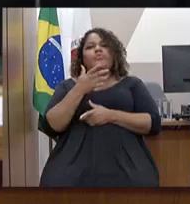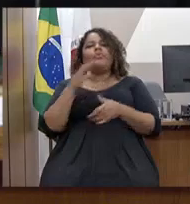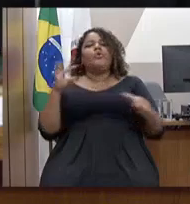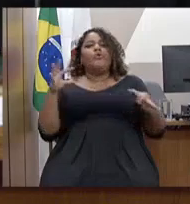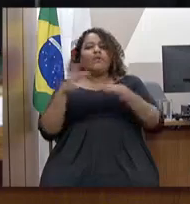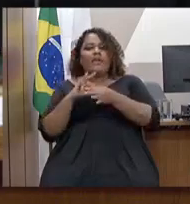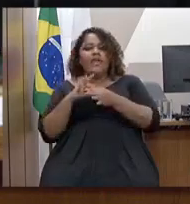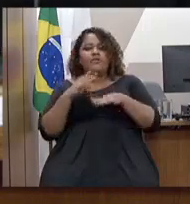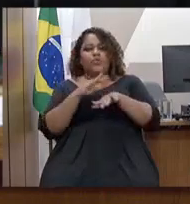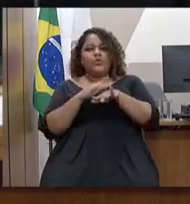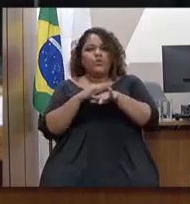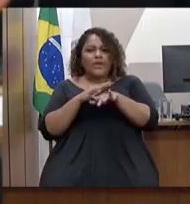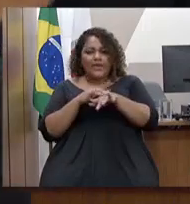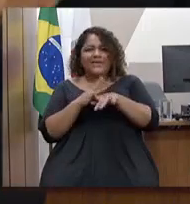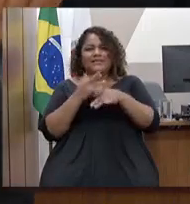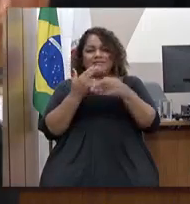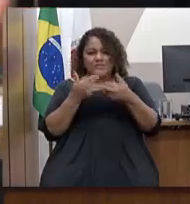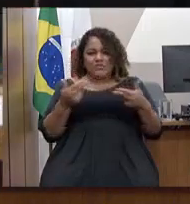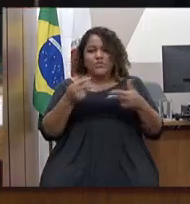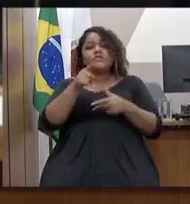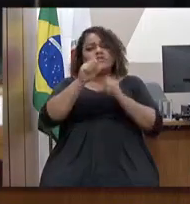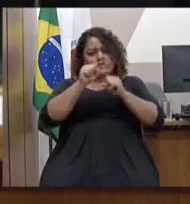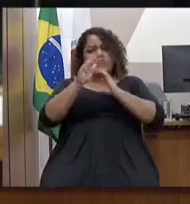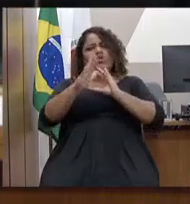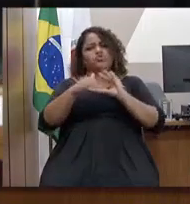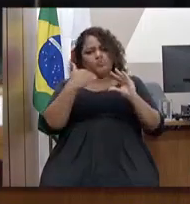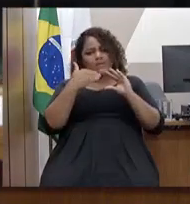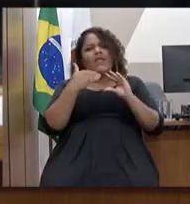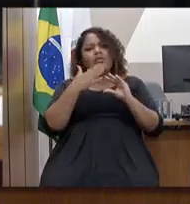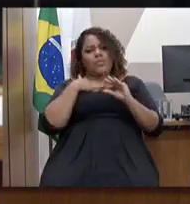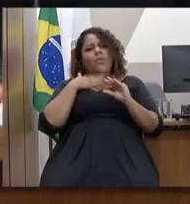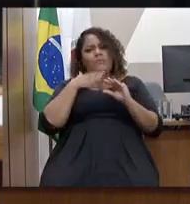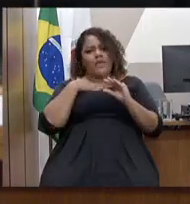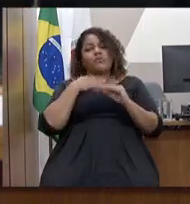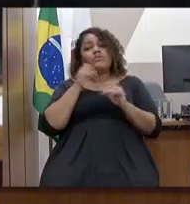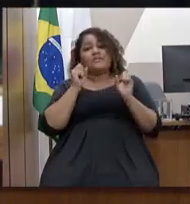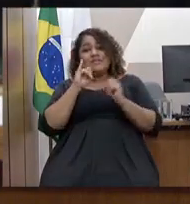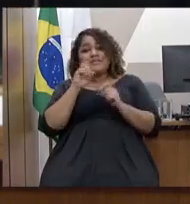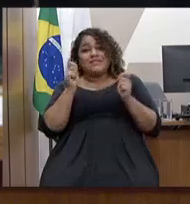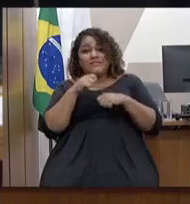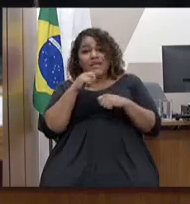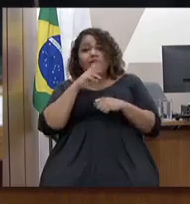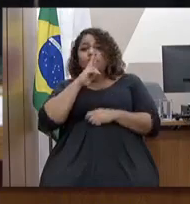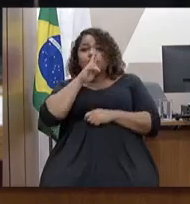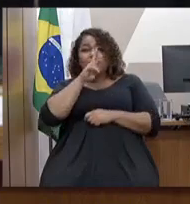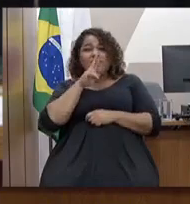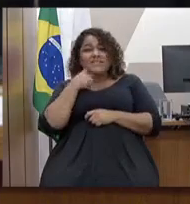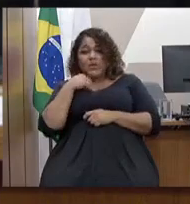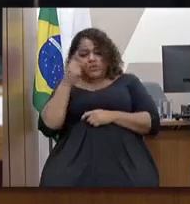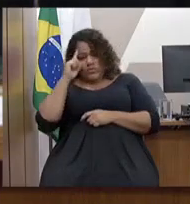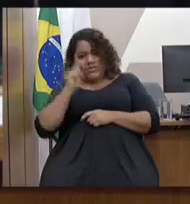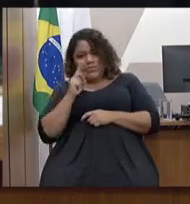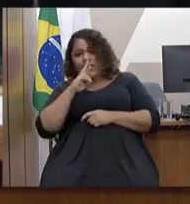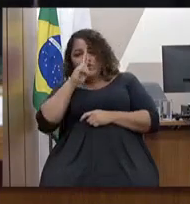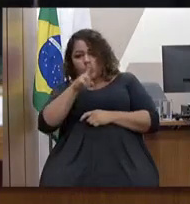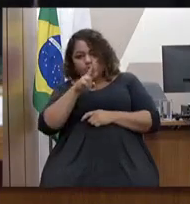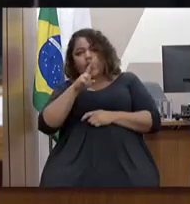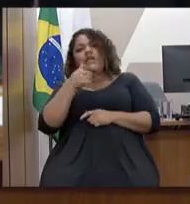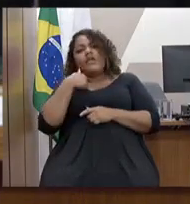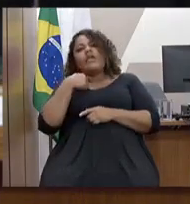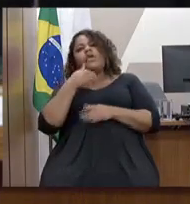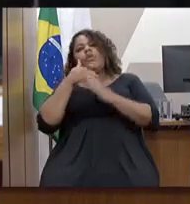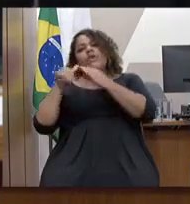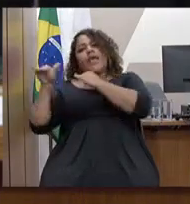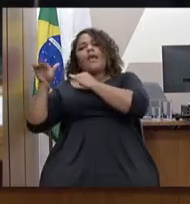por exemplo isso vocês podem escrever no meu e-mail se eu puder responder encaminho para você a consulta necessária para a gente ajudar o que